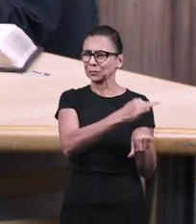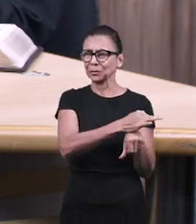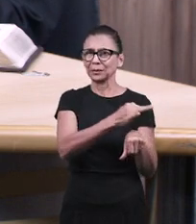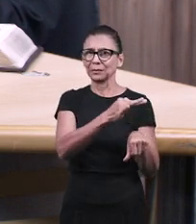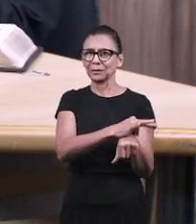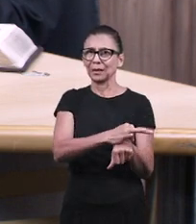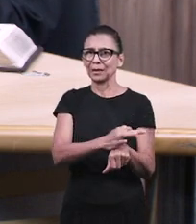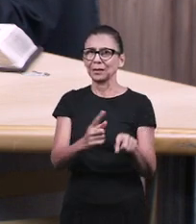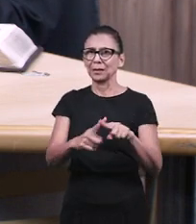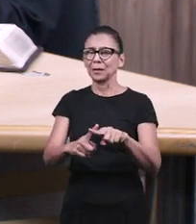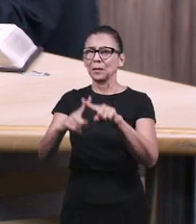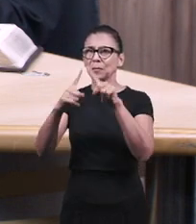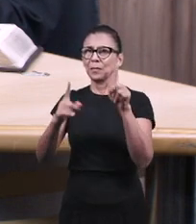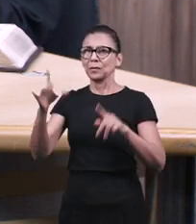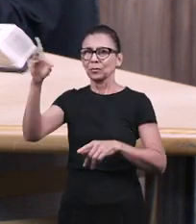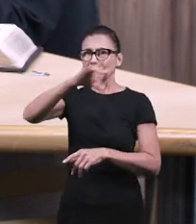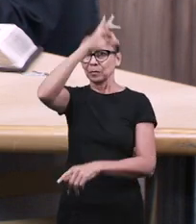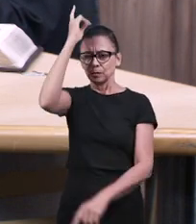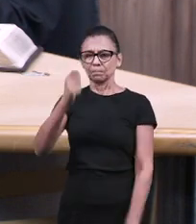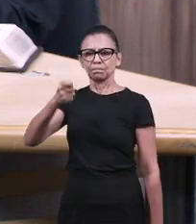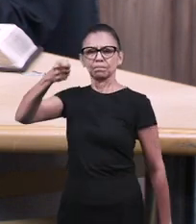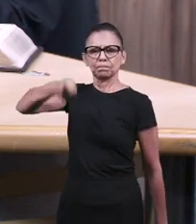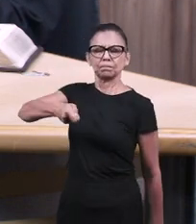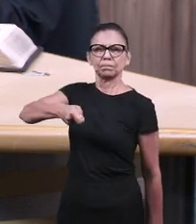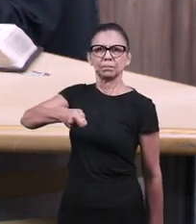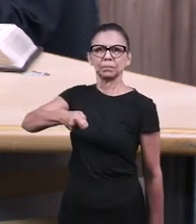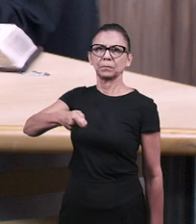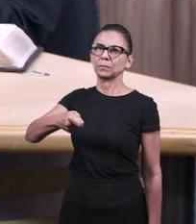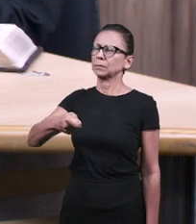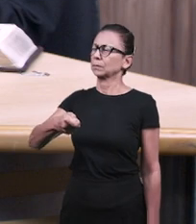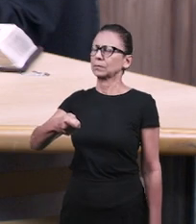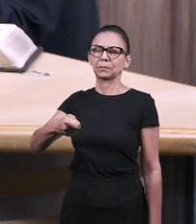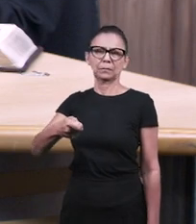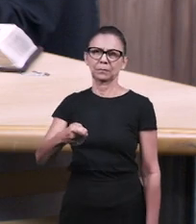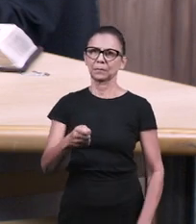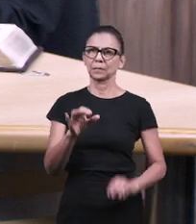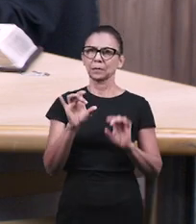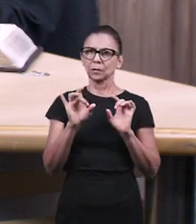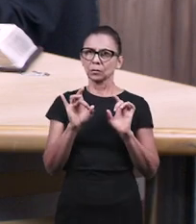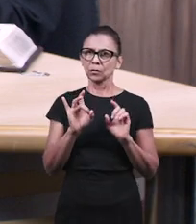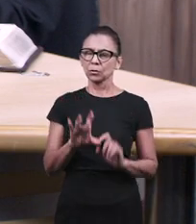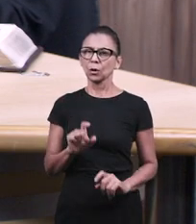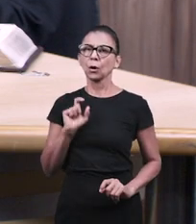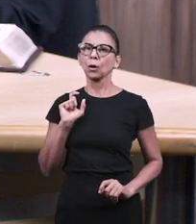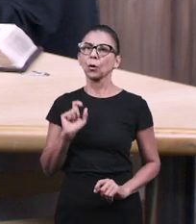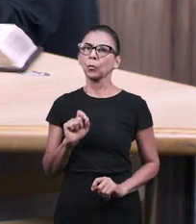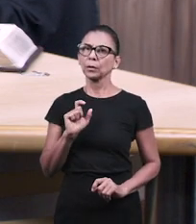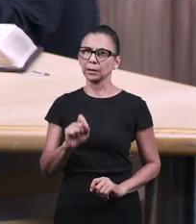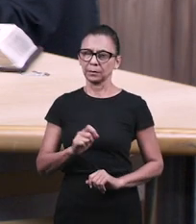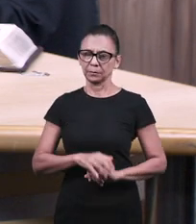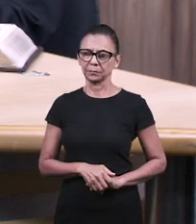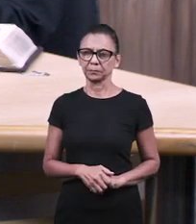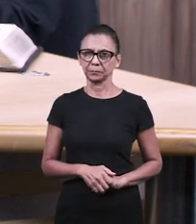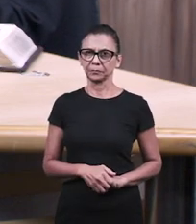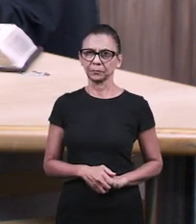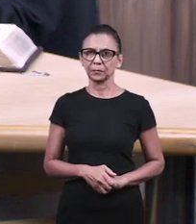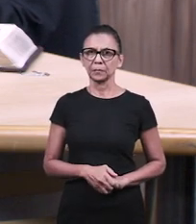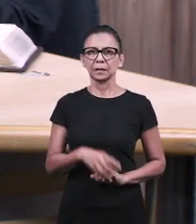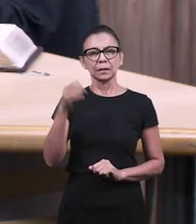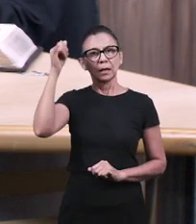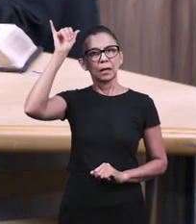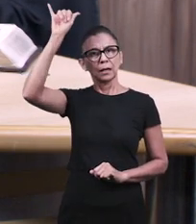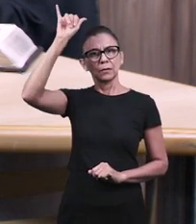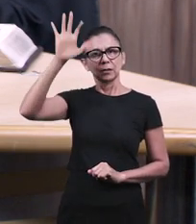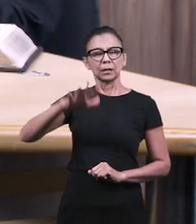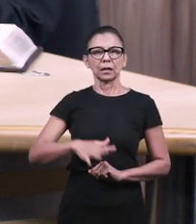a nós não vos impor mais encargo algum, senão essas coisas necessárias, que vos abstenhais